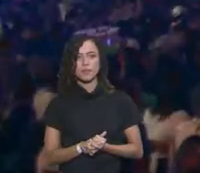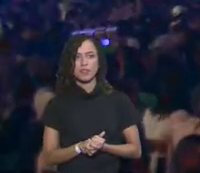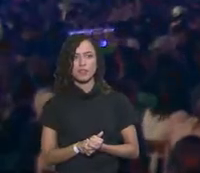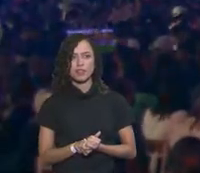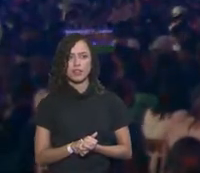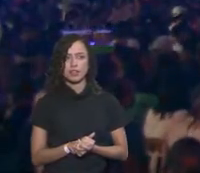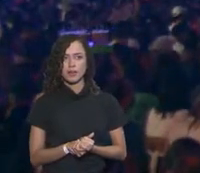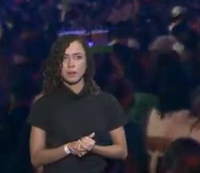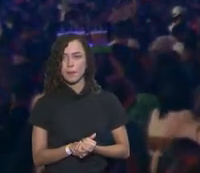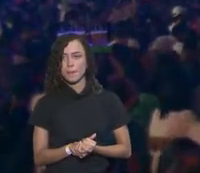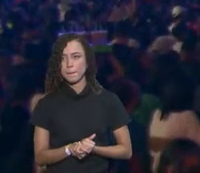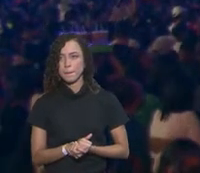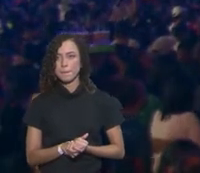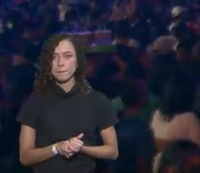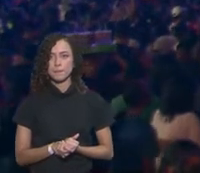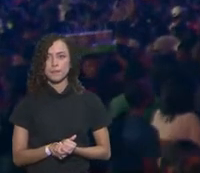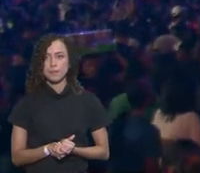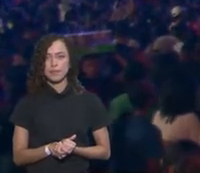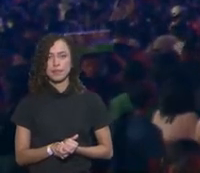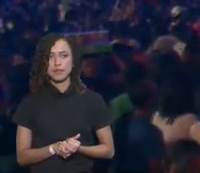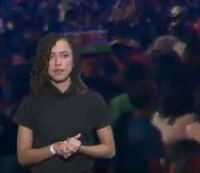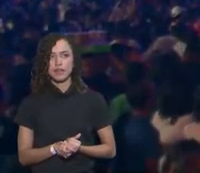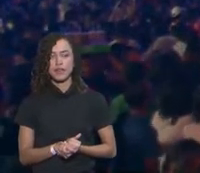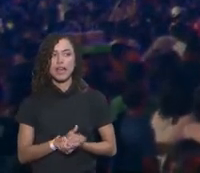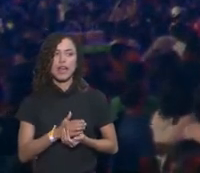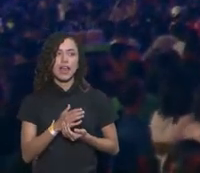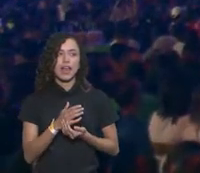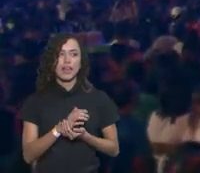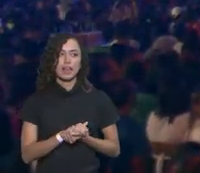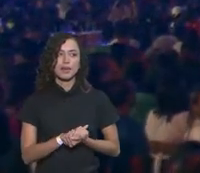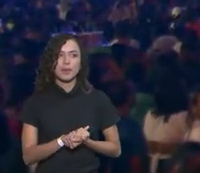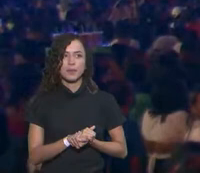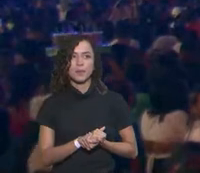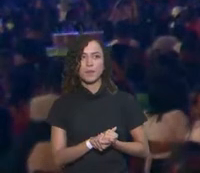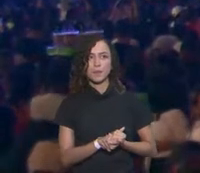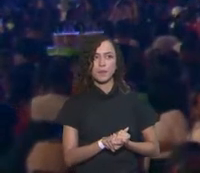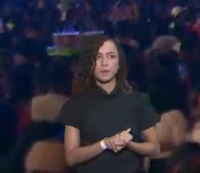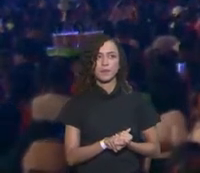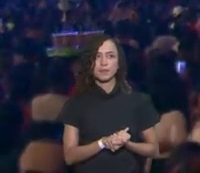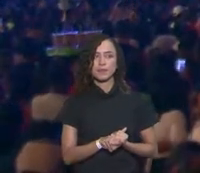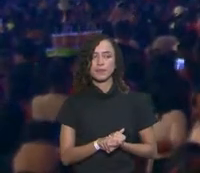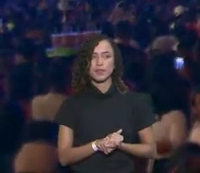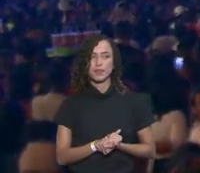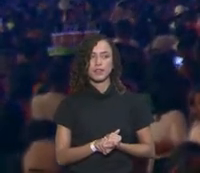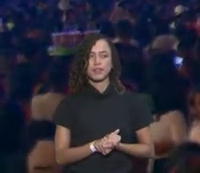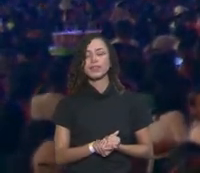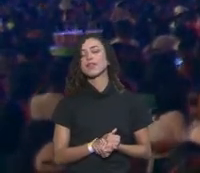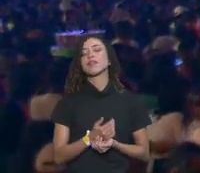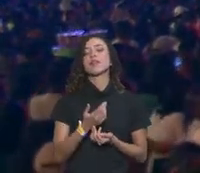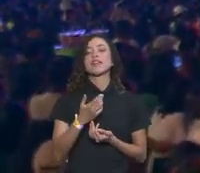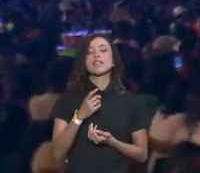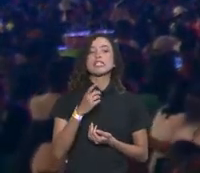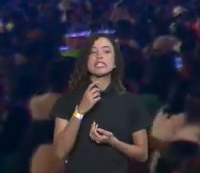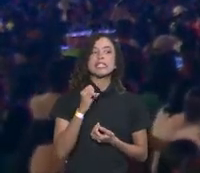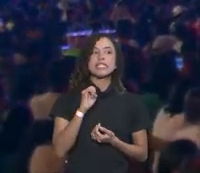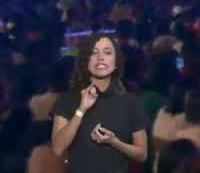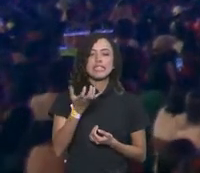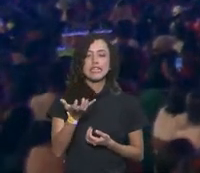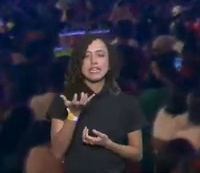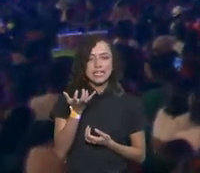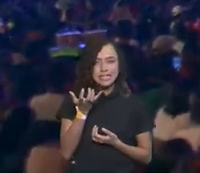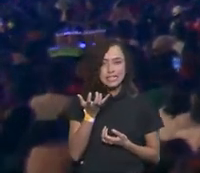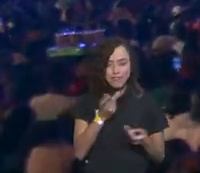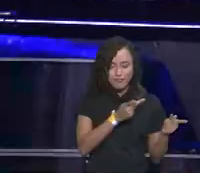ele é um grande Evangelista fica um convite quando você quiser visitar nossa igreja na Rua Visconde na rua 755